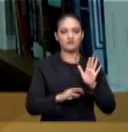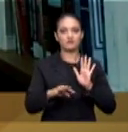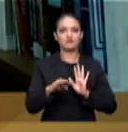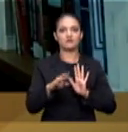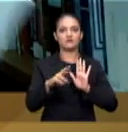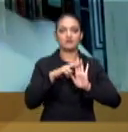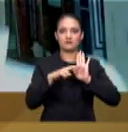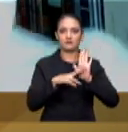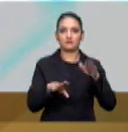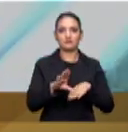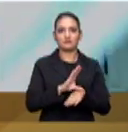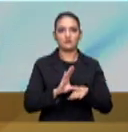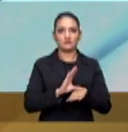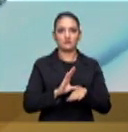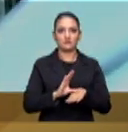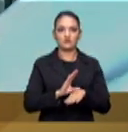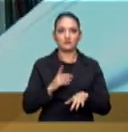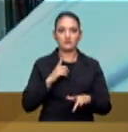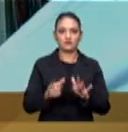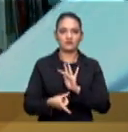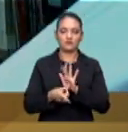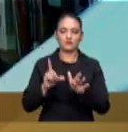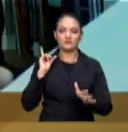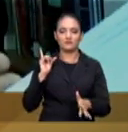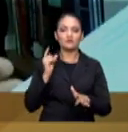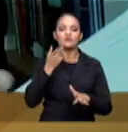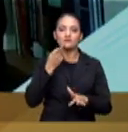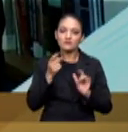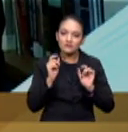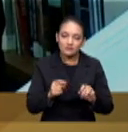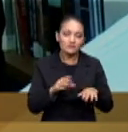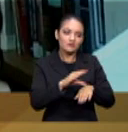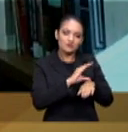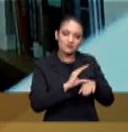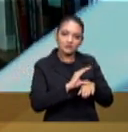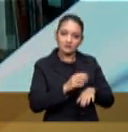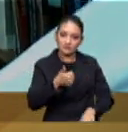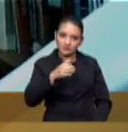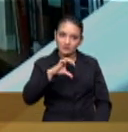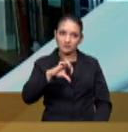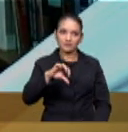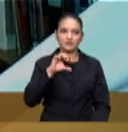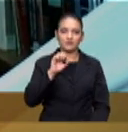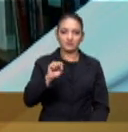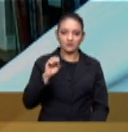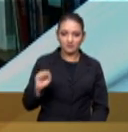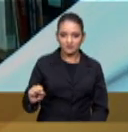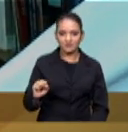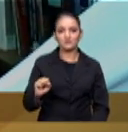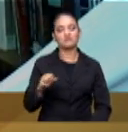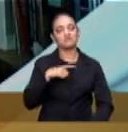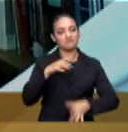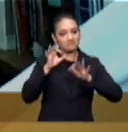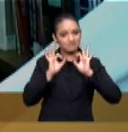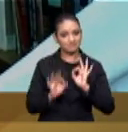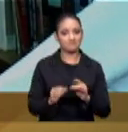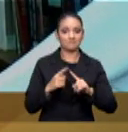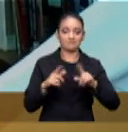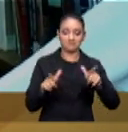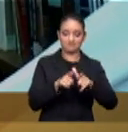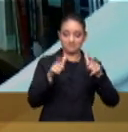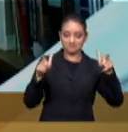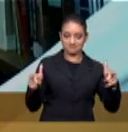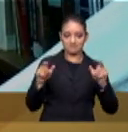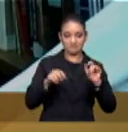constitucionais anteriores que comprovam como a Constituição de 88 é inequívoca em ampliar a